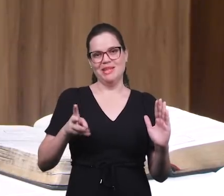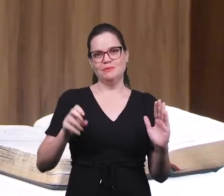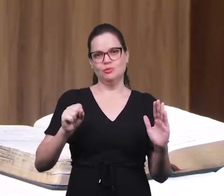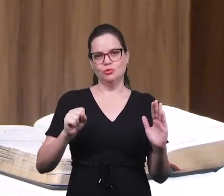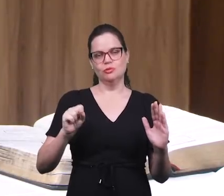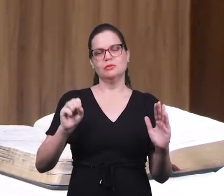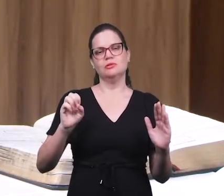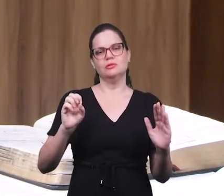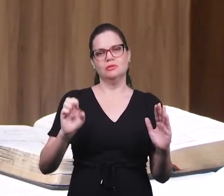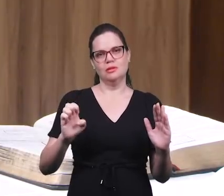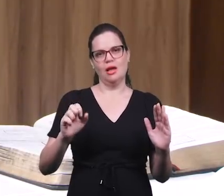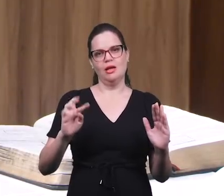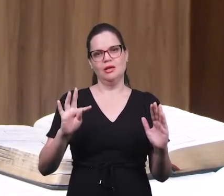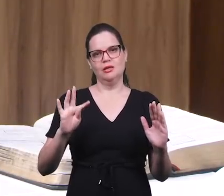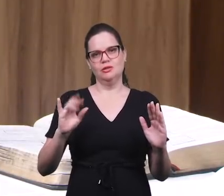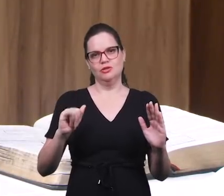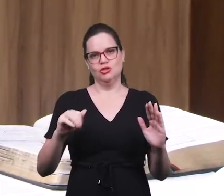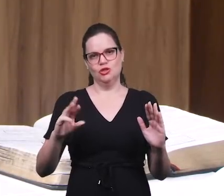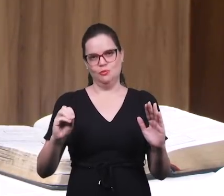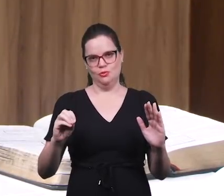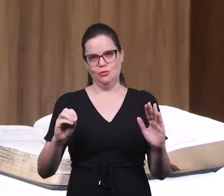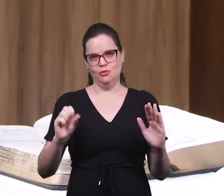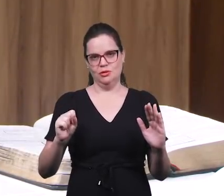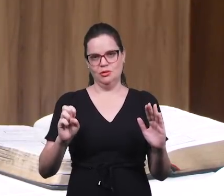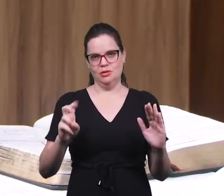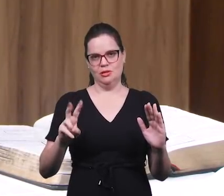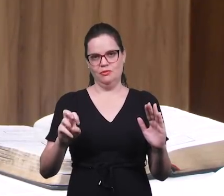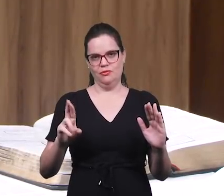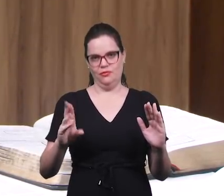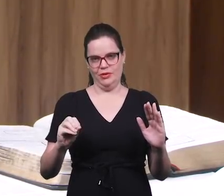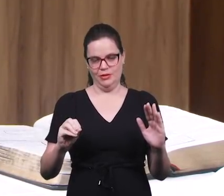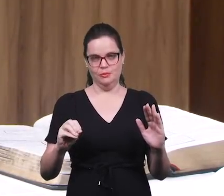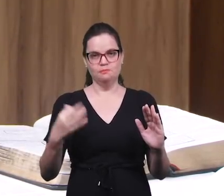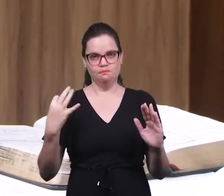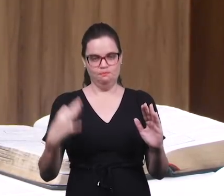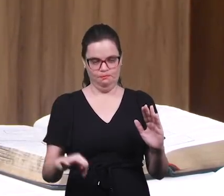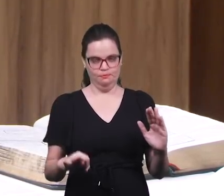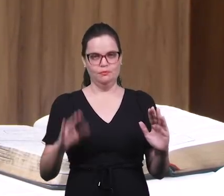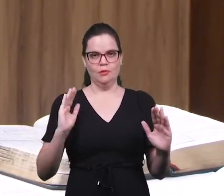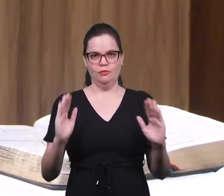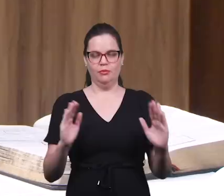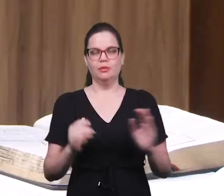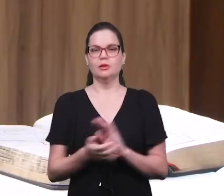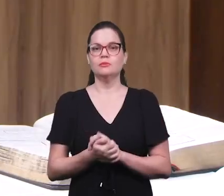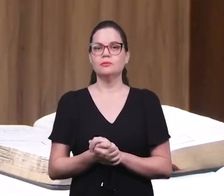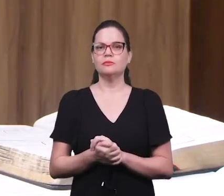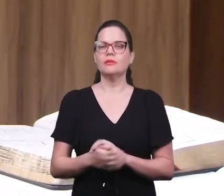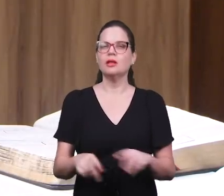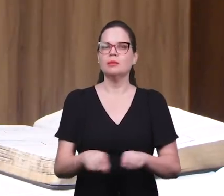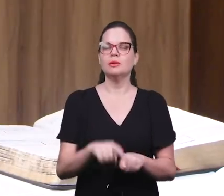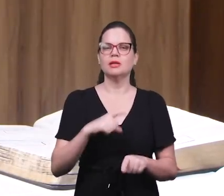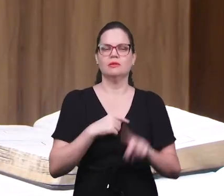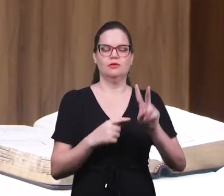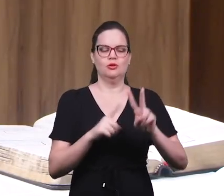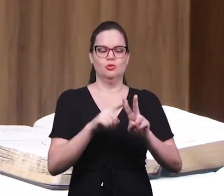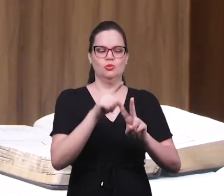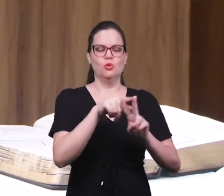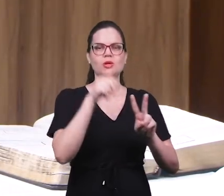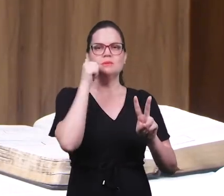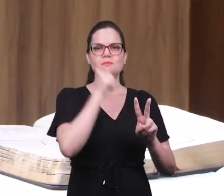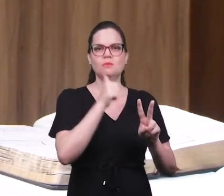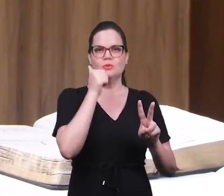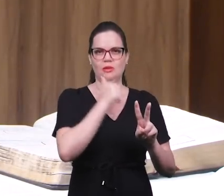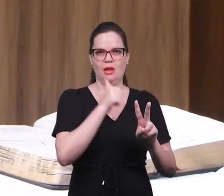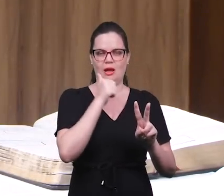aquelas duas mulheres, a Perpétua e a Felicitas, que foram também, essas